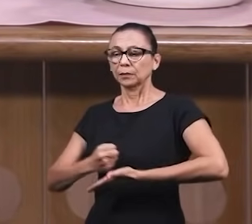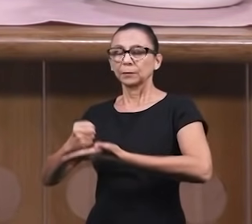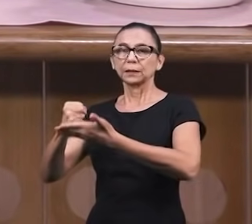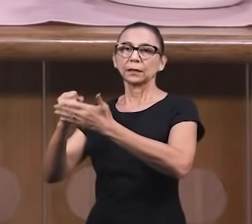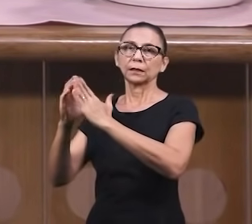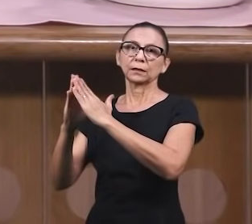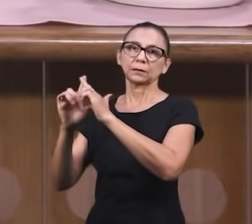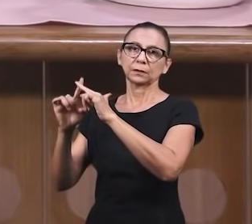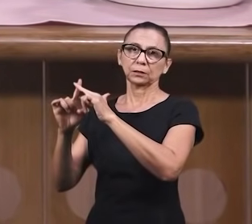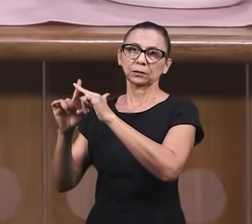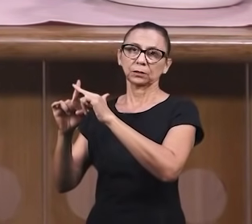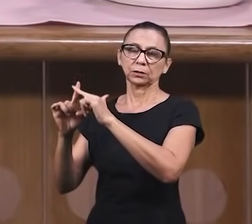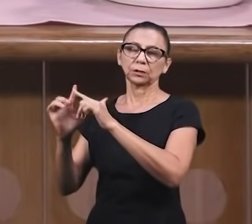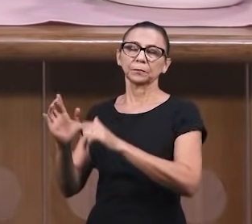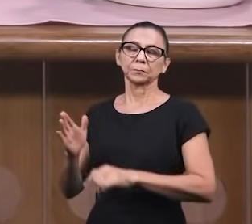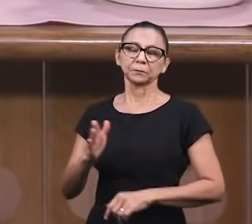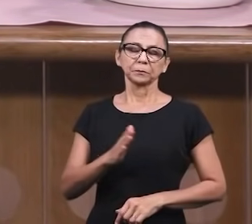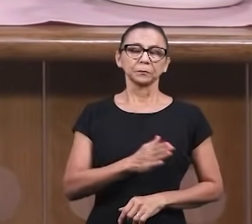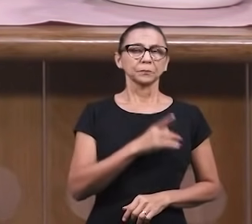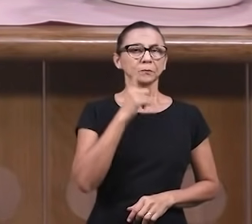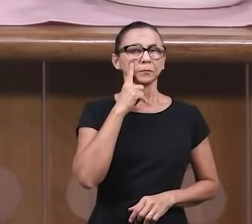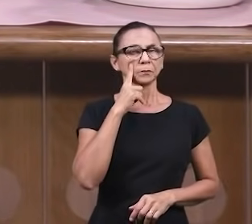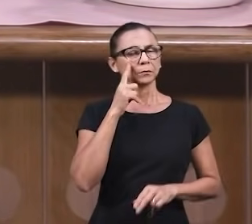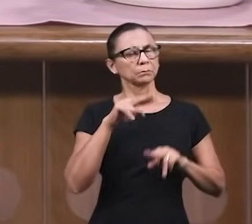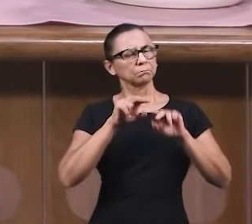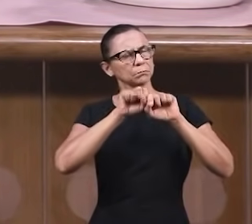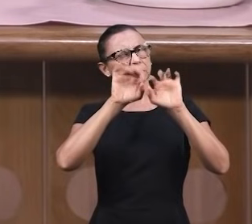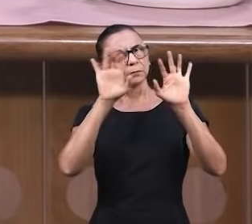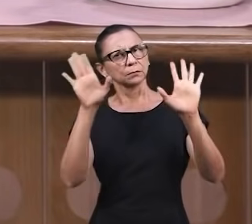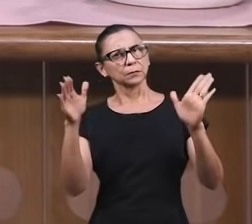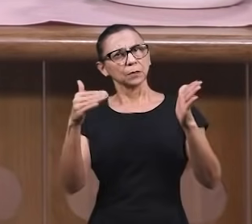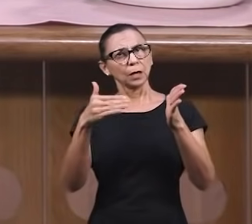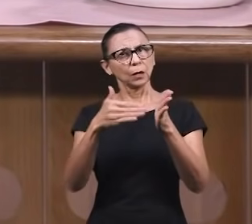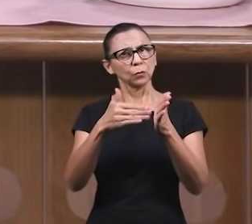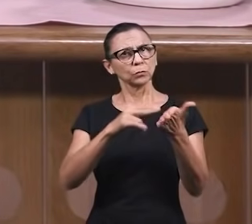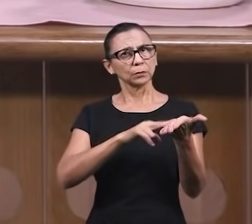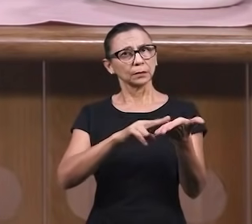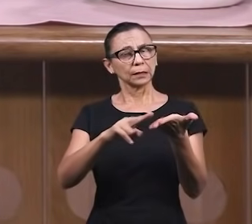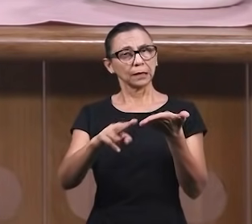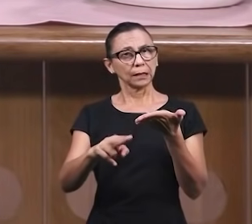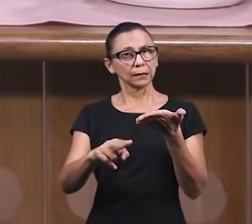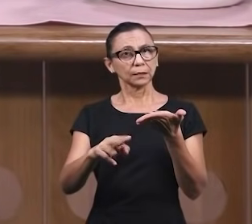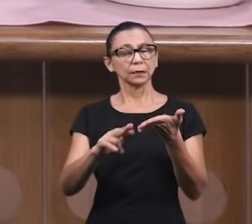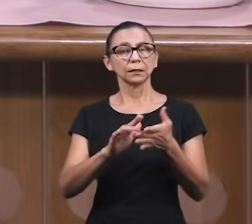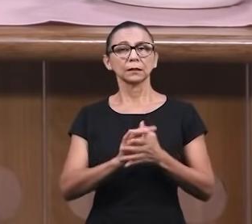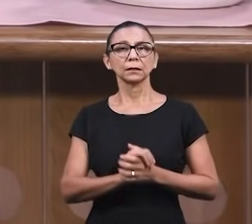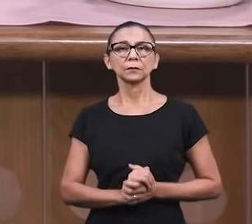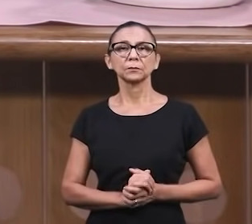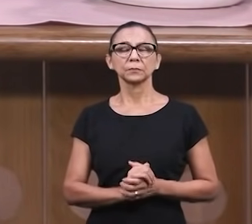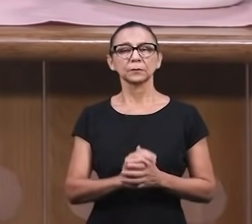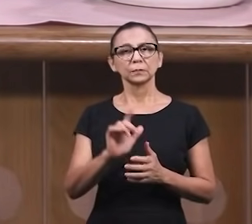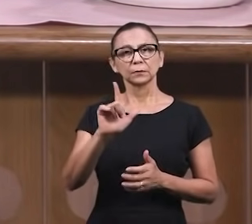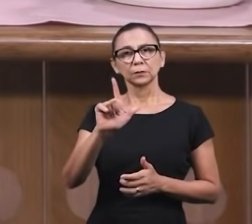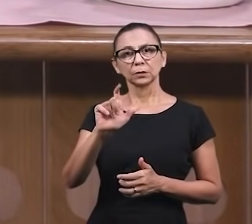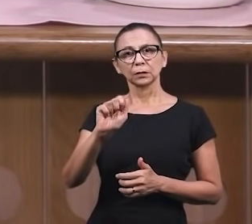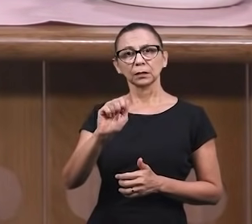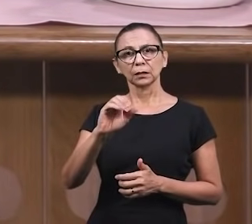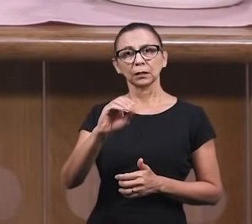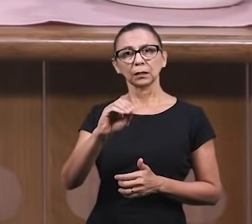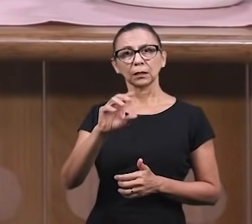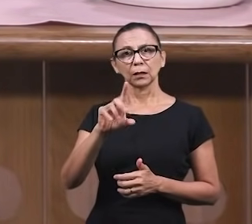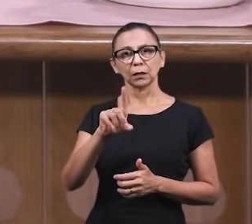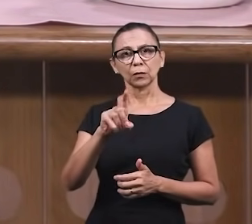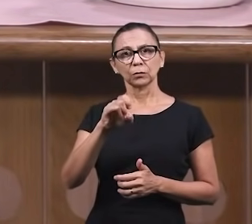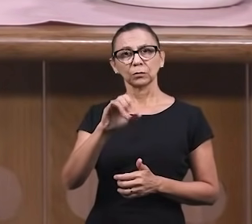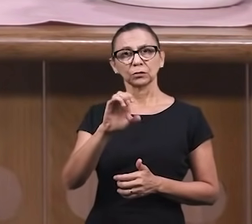esse período com muita clareza. A última carta é a carta à igreja de Laodiceia.